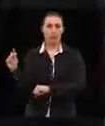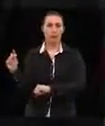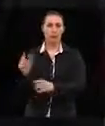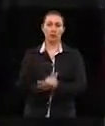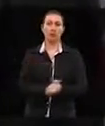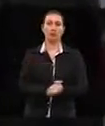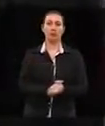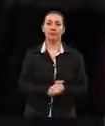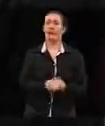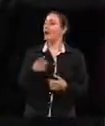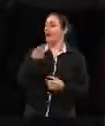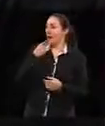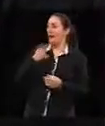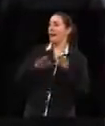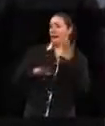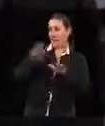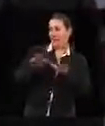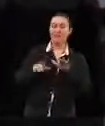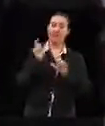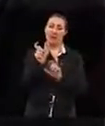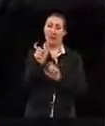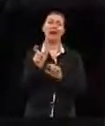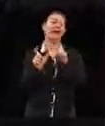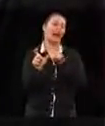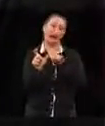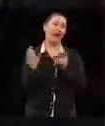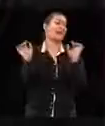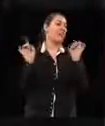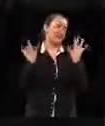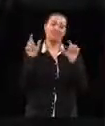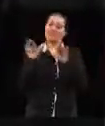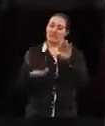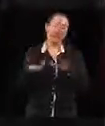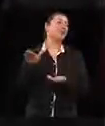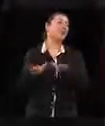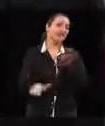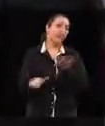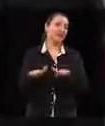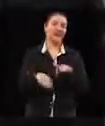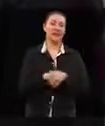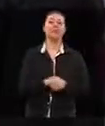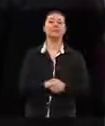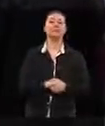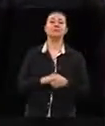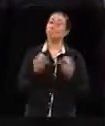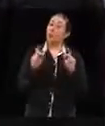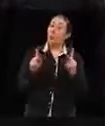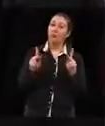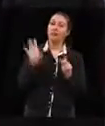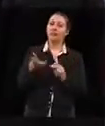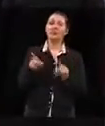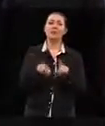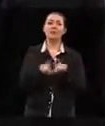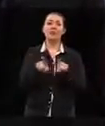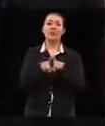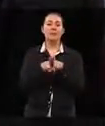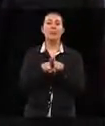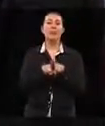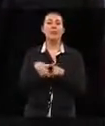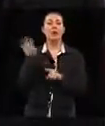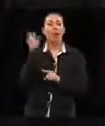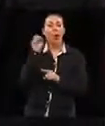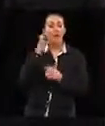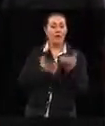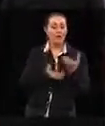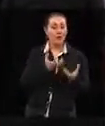muito em equilíbrio, né, Equilíbrio, Fernanda? essa é a palavra-chave, né? Equilíbrio. Ok, Fernanda, a gente ouve falar muito da questão das frituras,